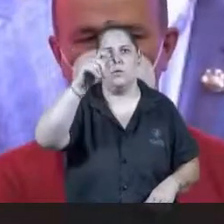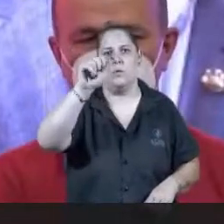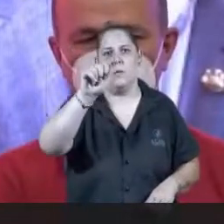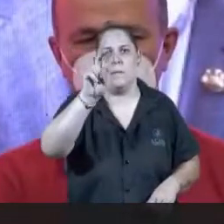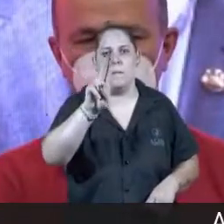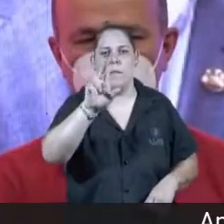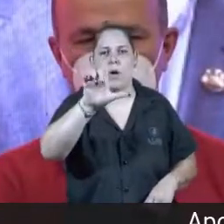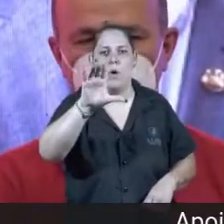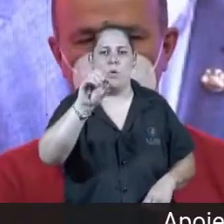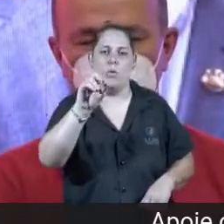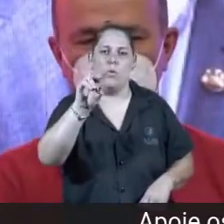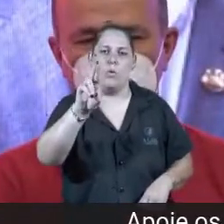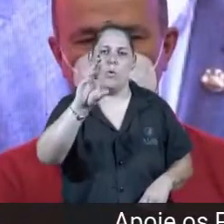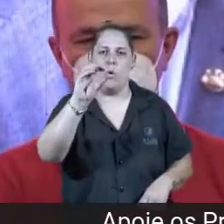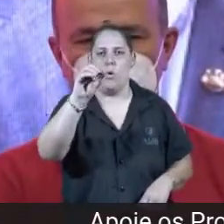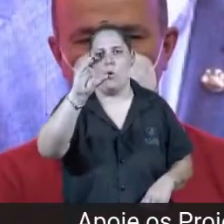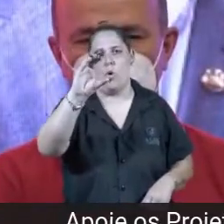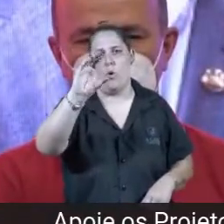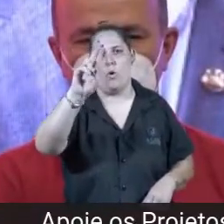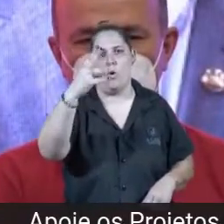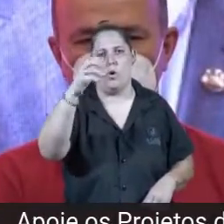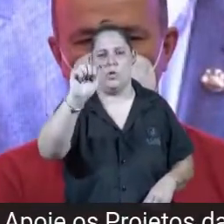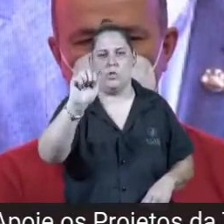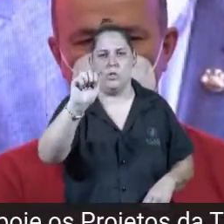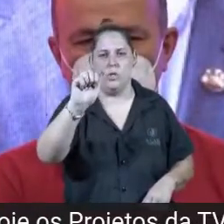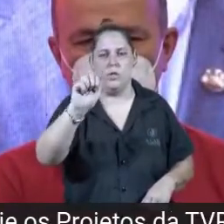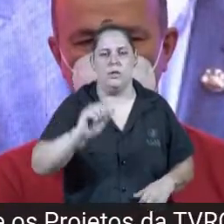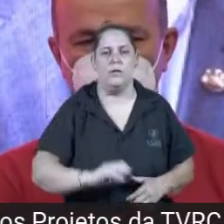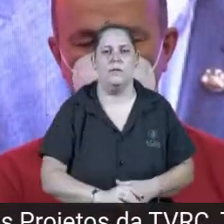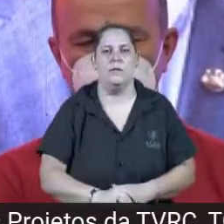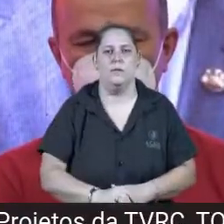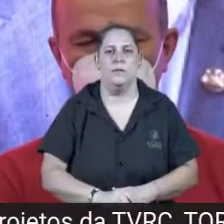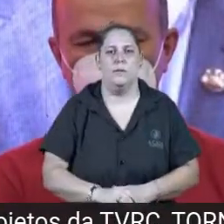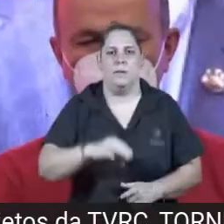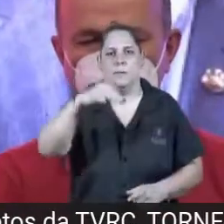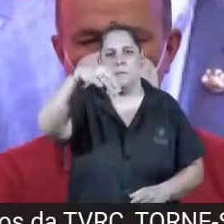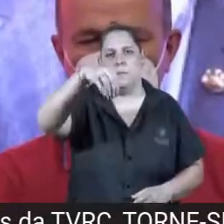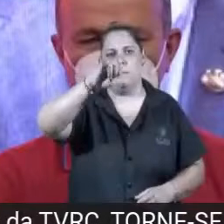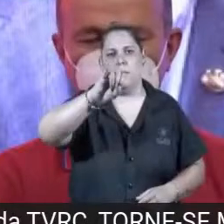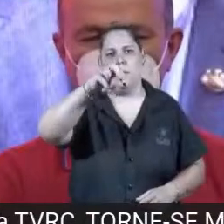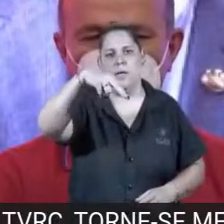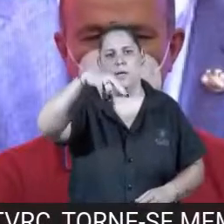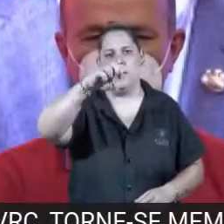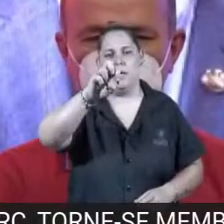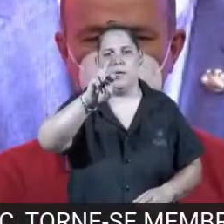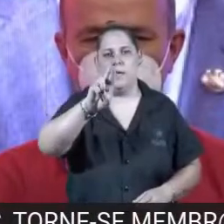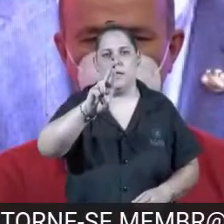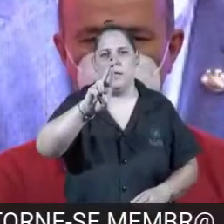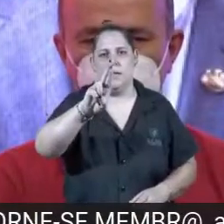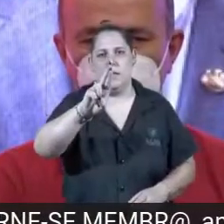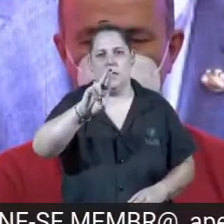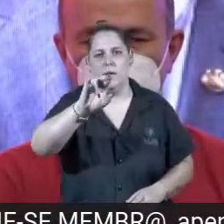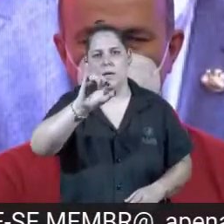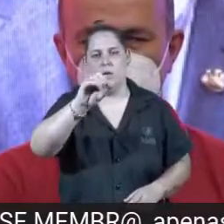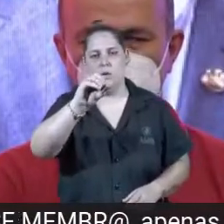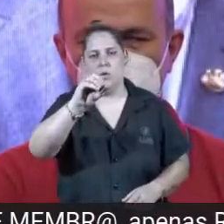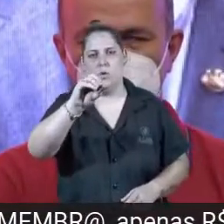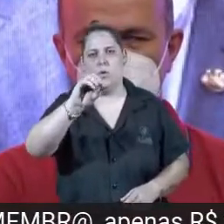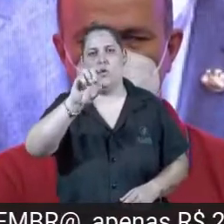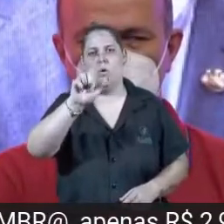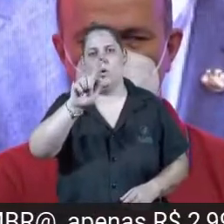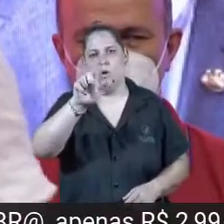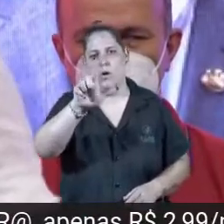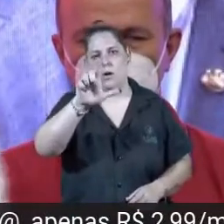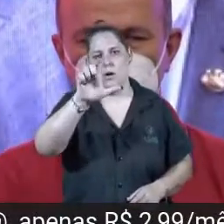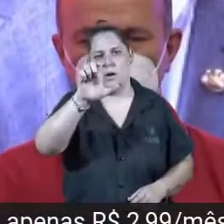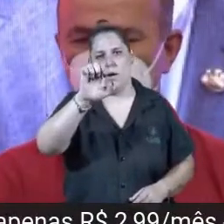Boa noite, meu querido deputado federal mineiro. Boa noite, Humberto. Boa noite, Gleice. Boa noite, querido